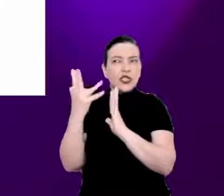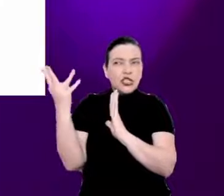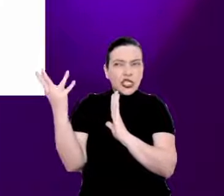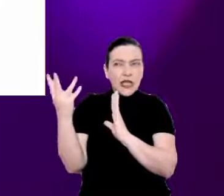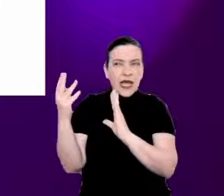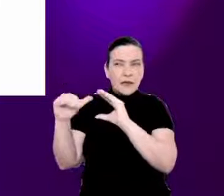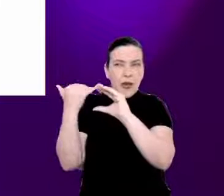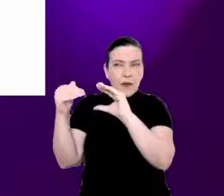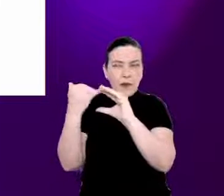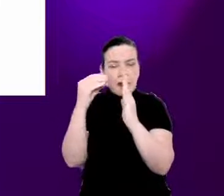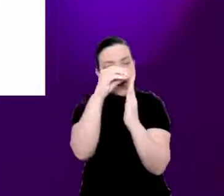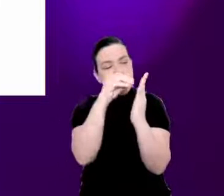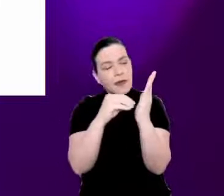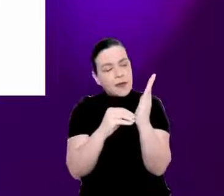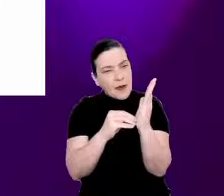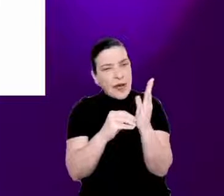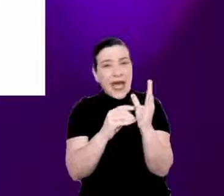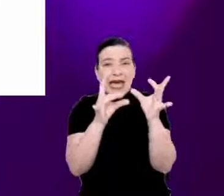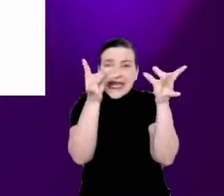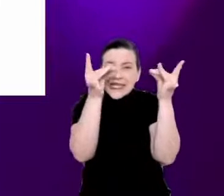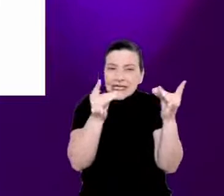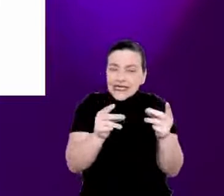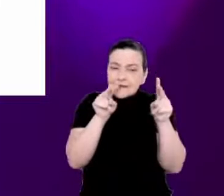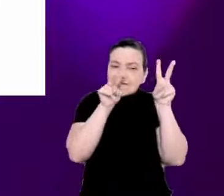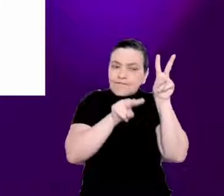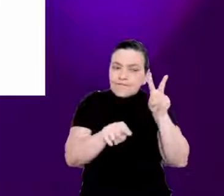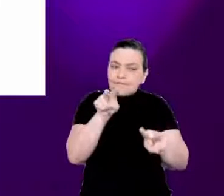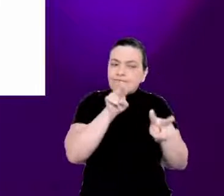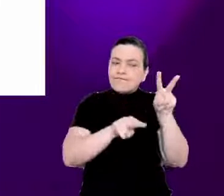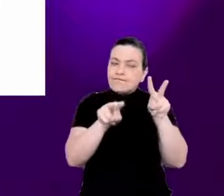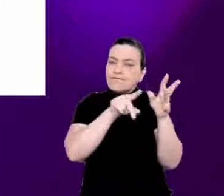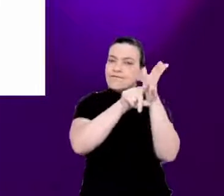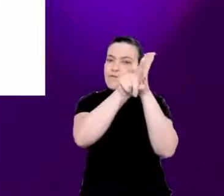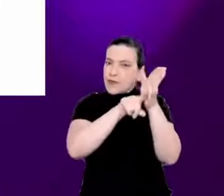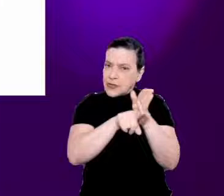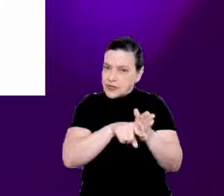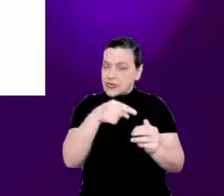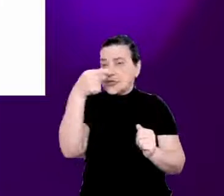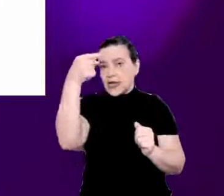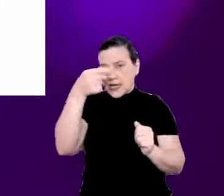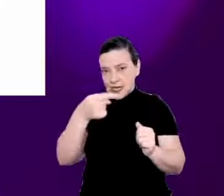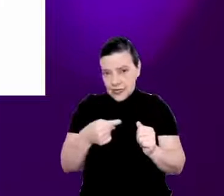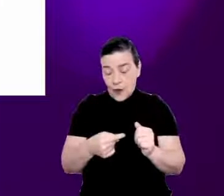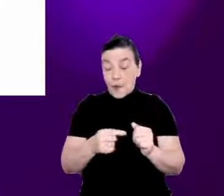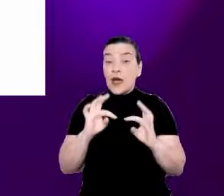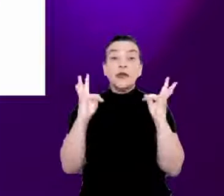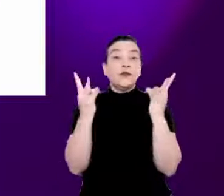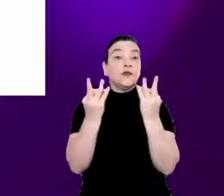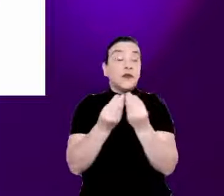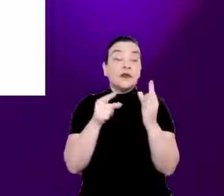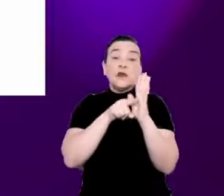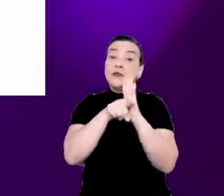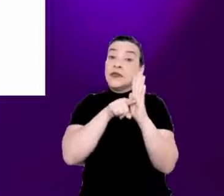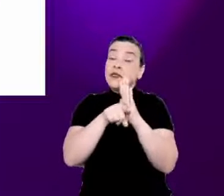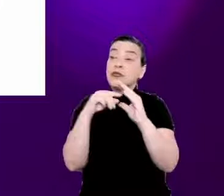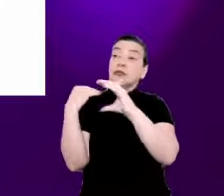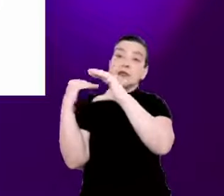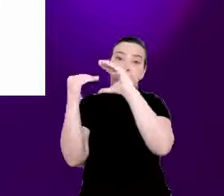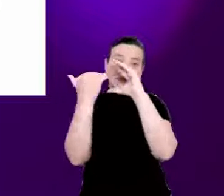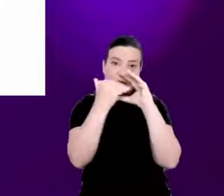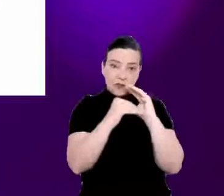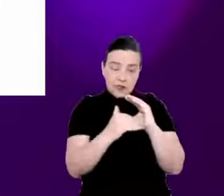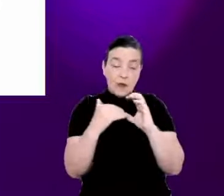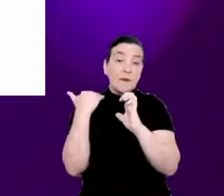todas essas observações com muita seriedade e com muito cuidado. Todas essas pesquisas são disparadas por